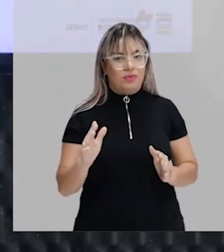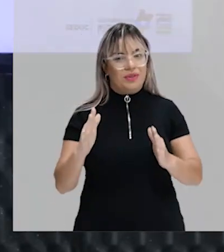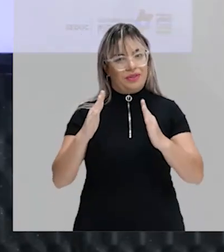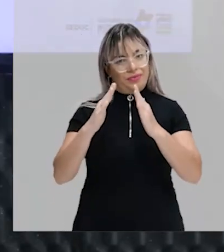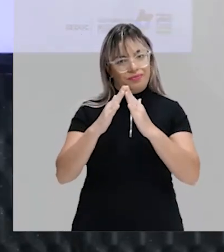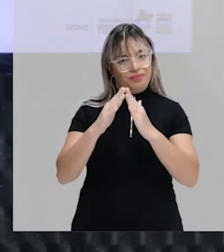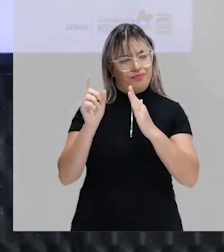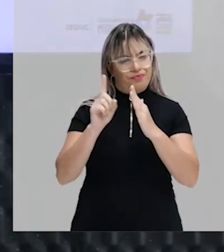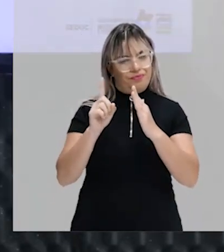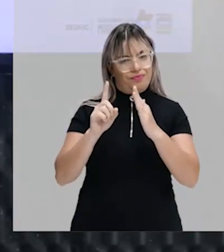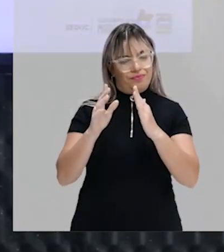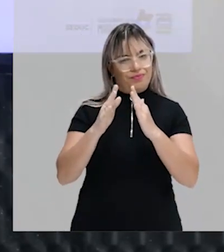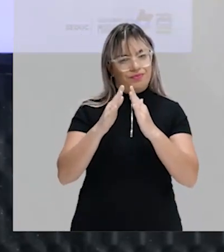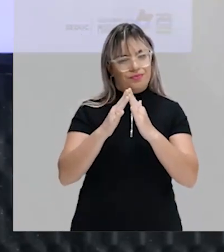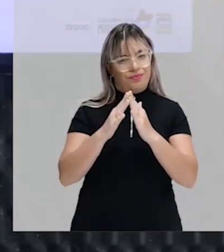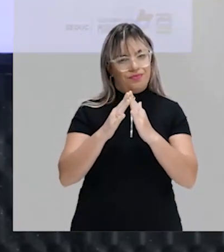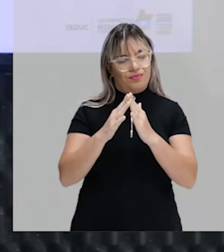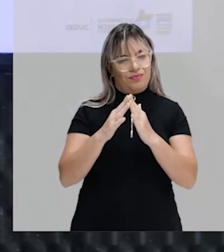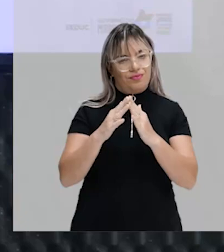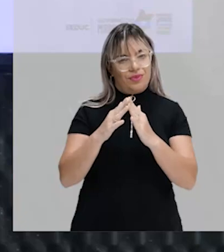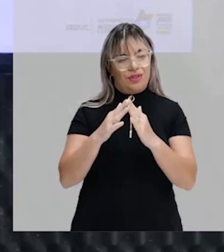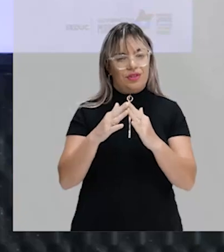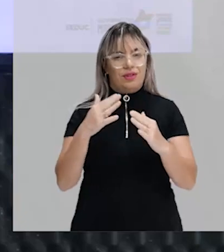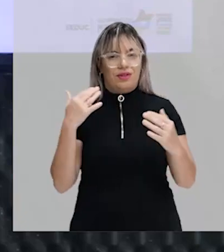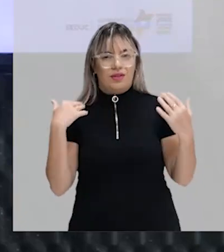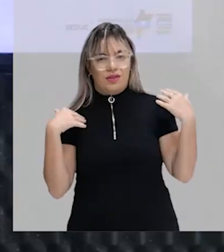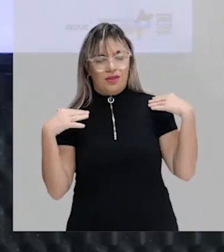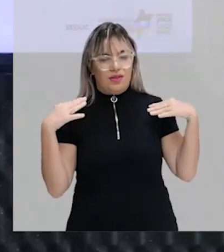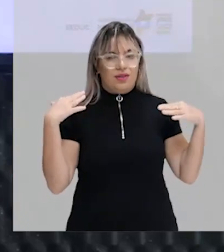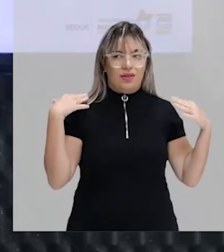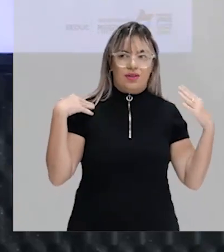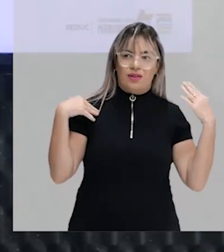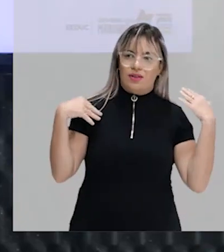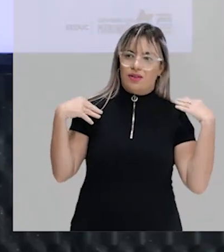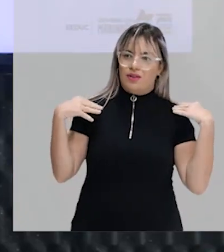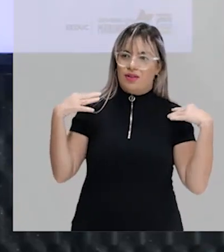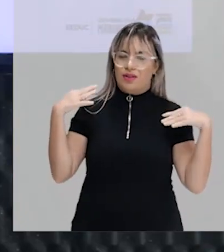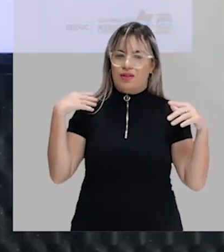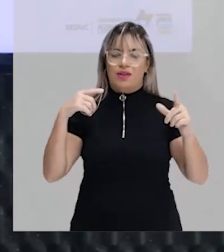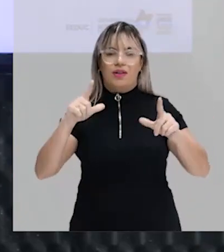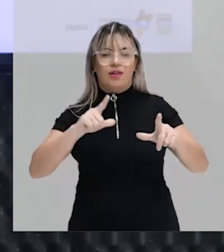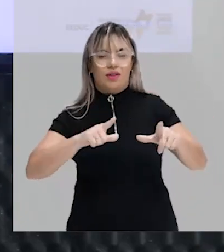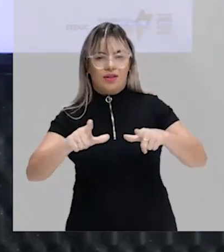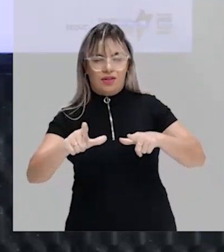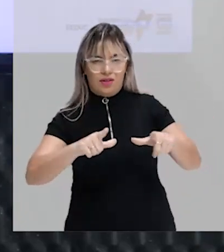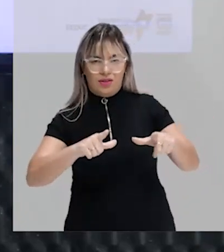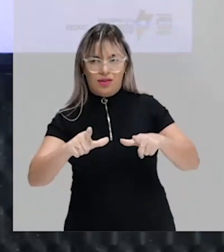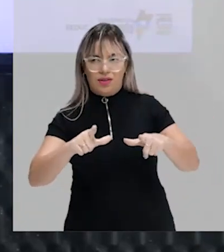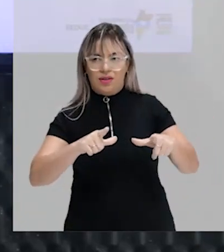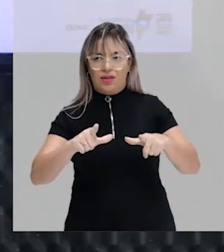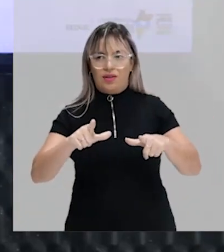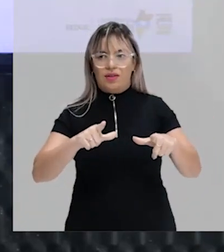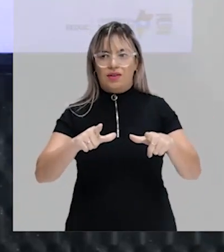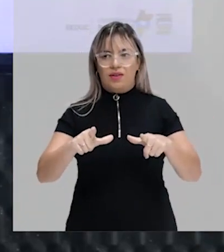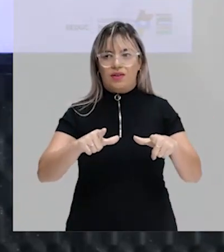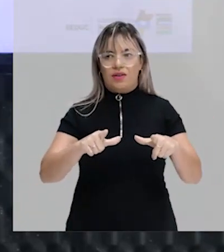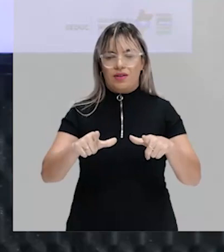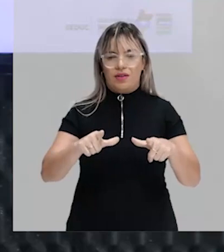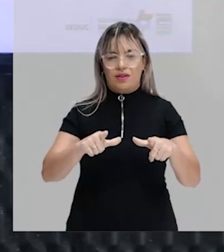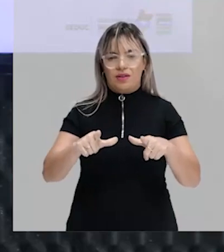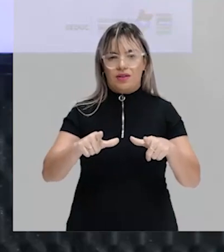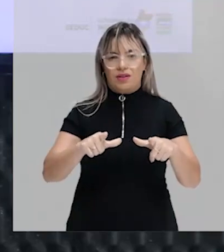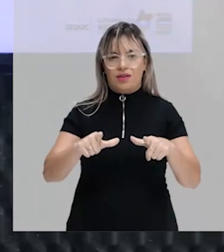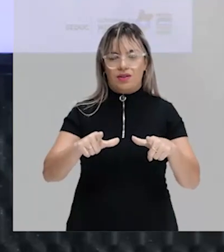casa, saindo para fazer as coisas essenciais, pelo menos eu, para trabalhar, para gravar, né?